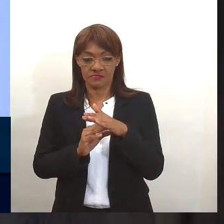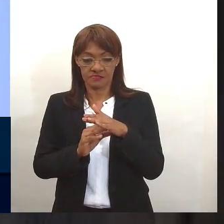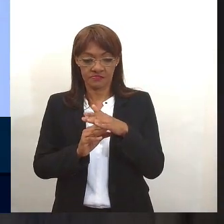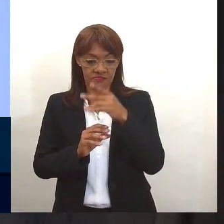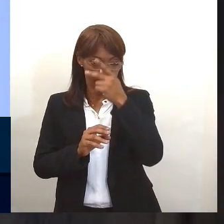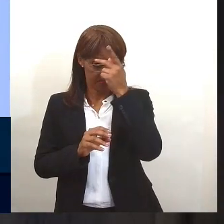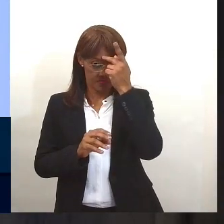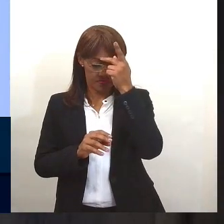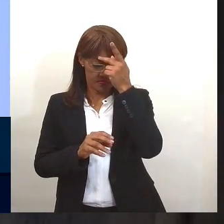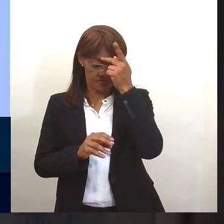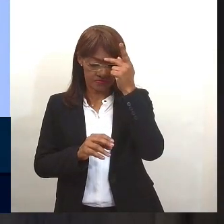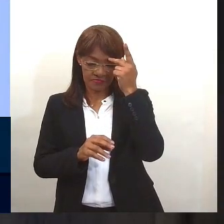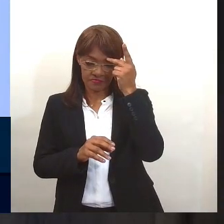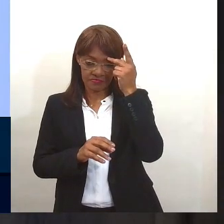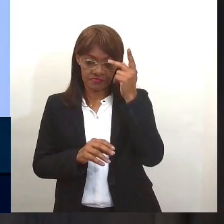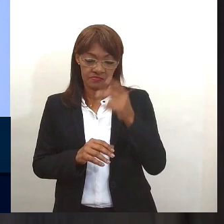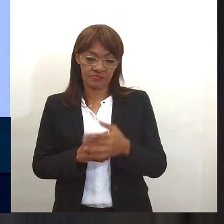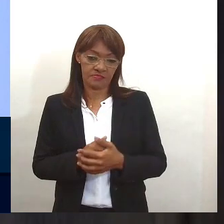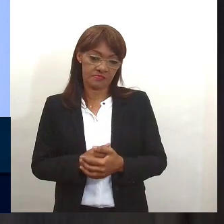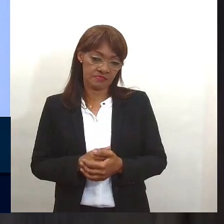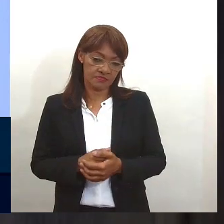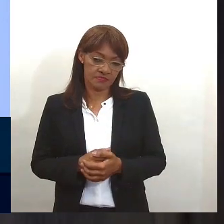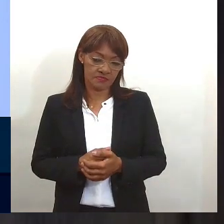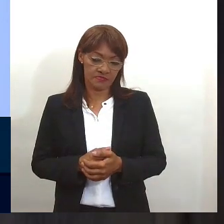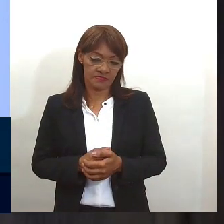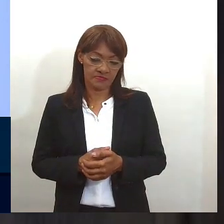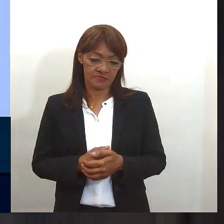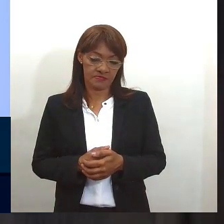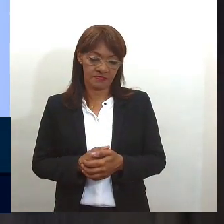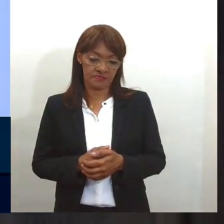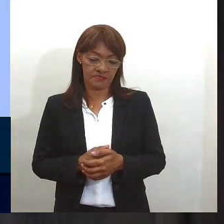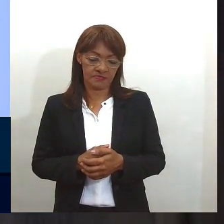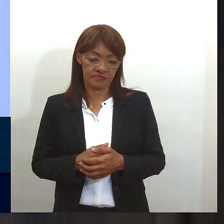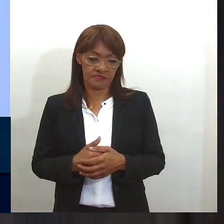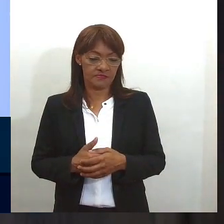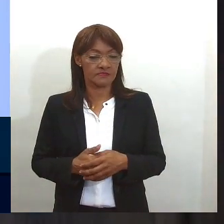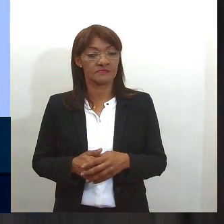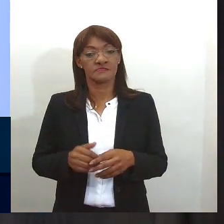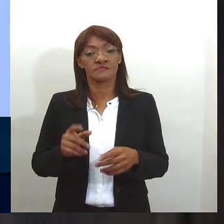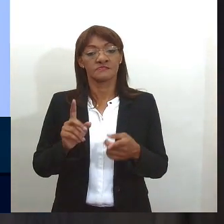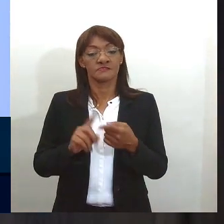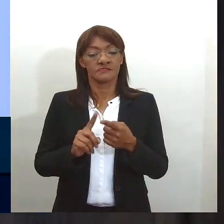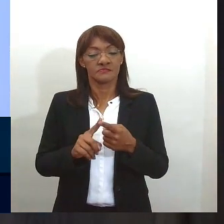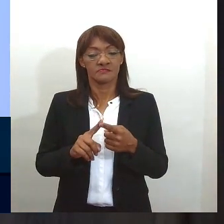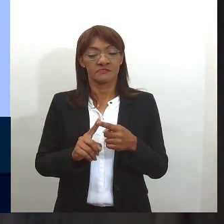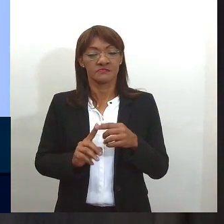Dívida pública, estamos também no limite, a gente está com um realizado de